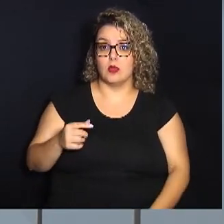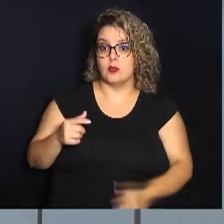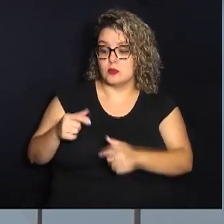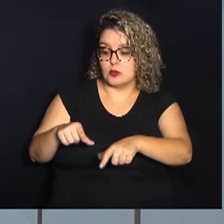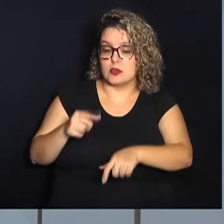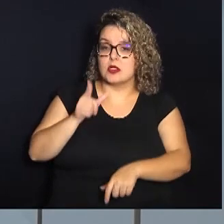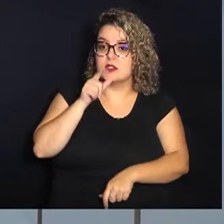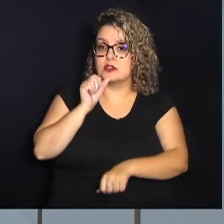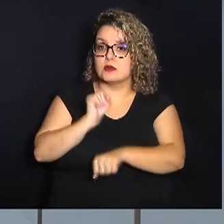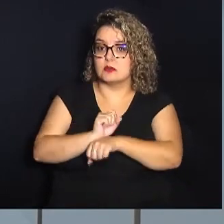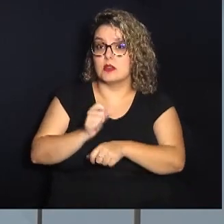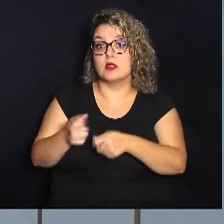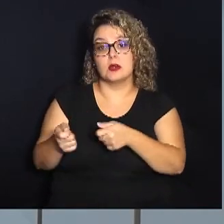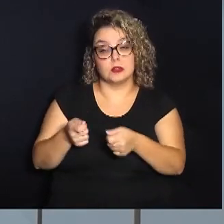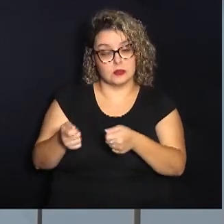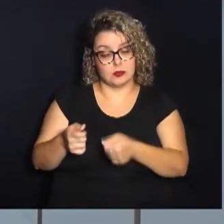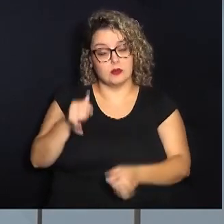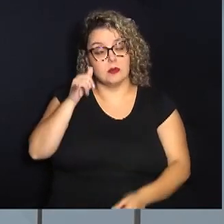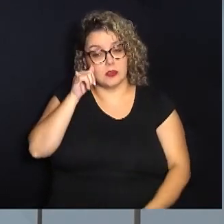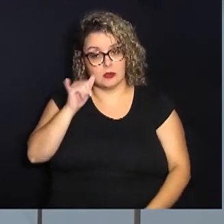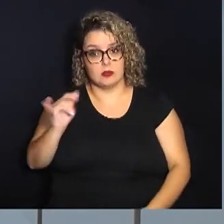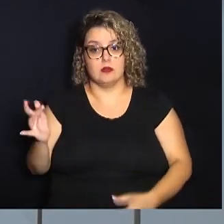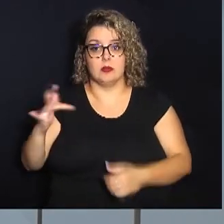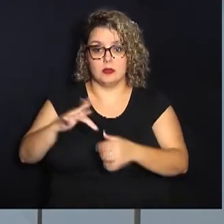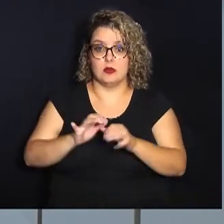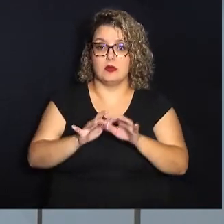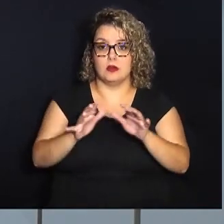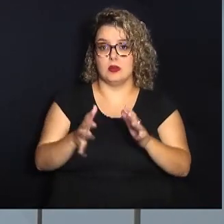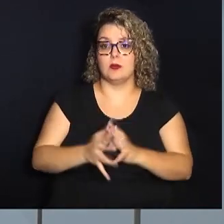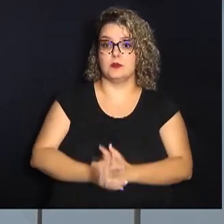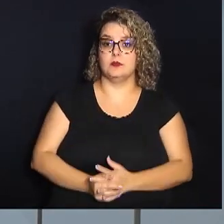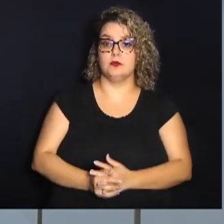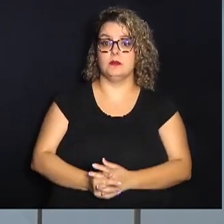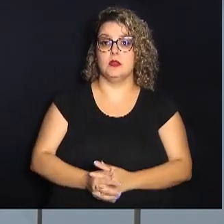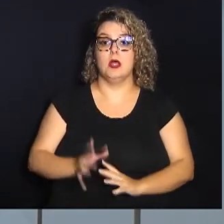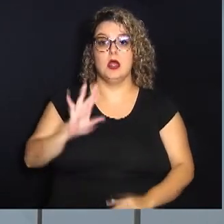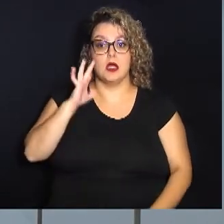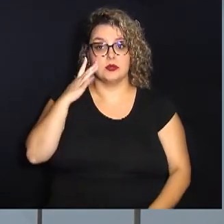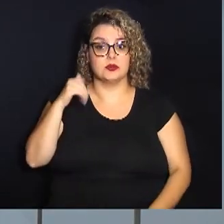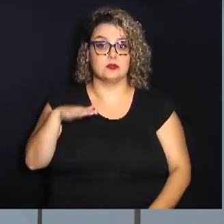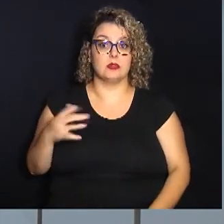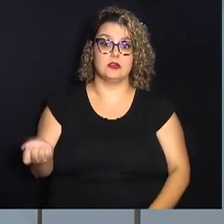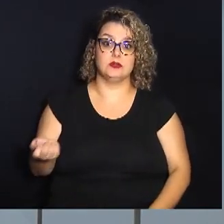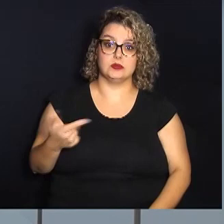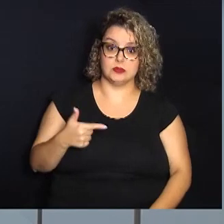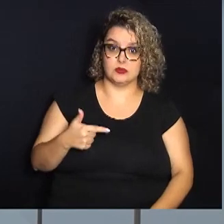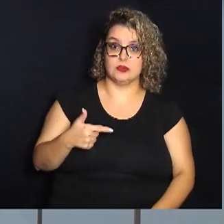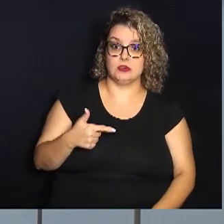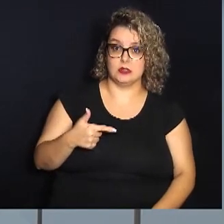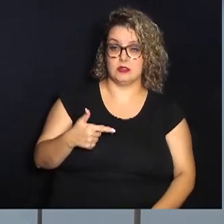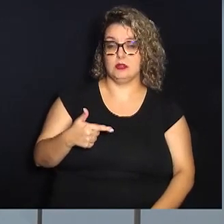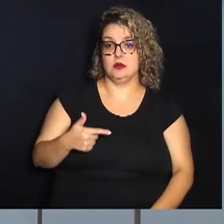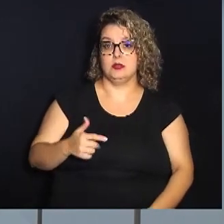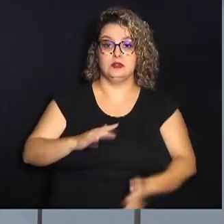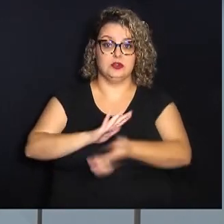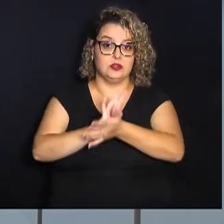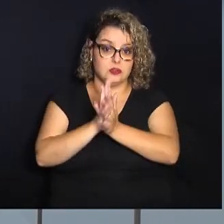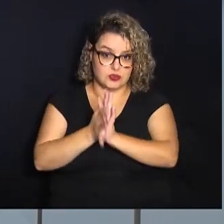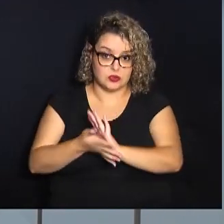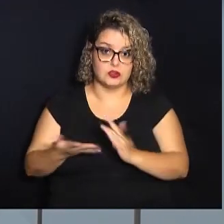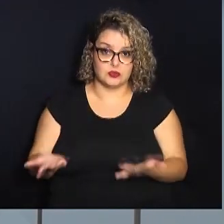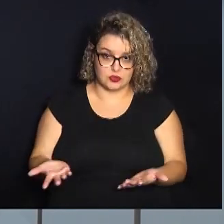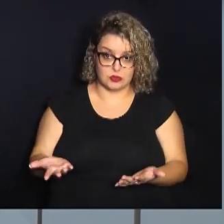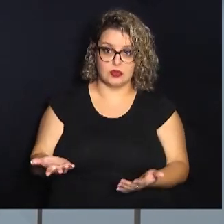parada e controlar para evitar o mosquito de nascer, né? Eu acho que mais do que matar o mosquito, a população às vezes tem uma ânsia